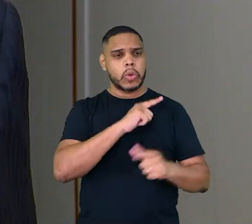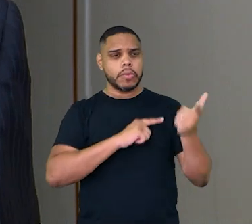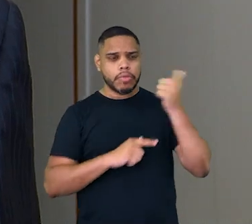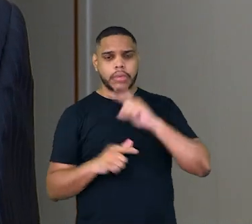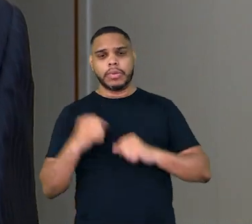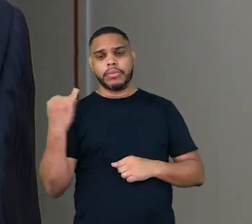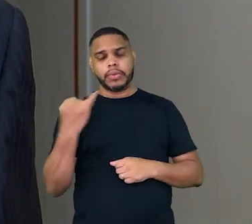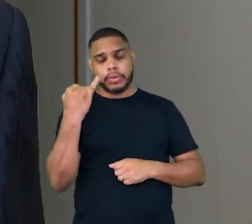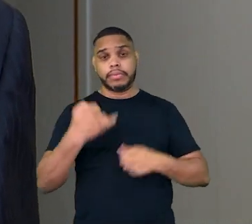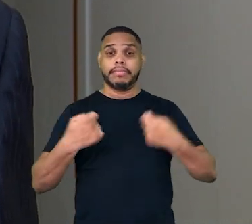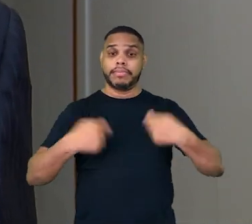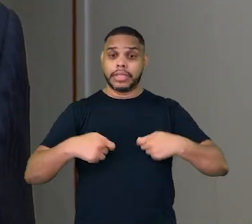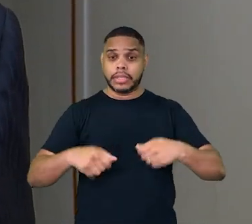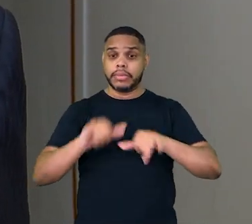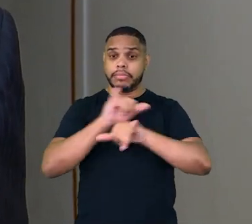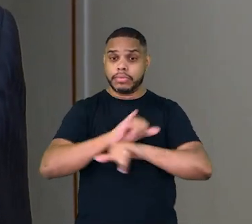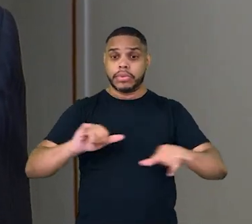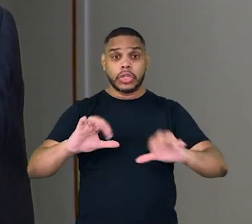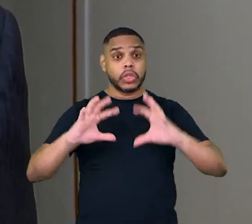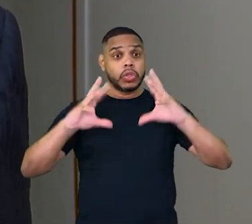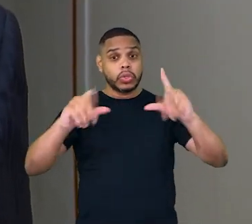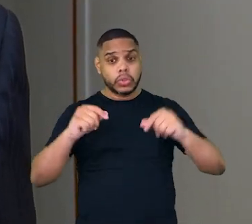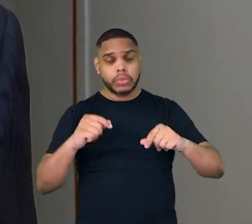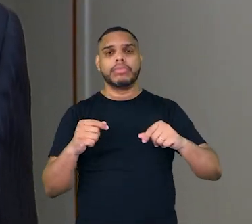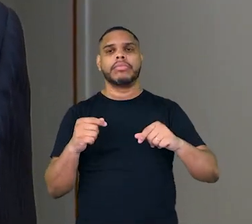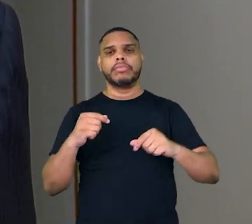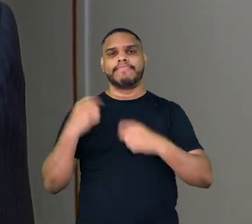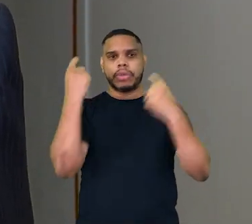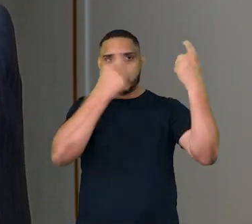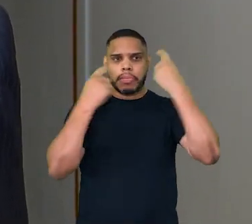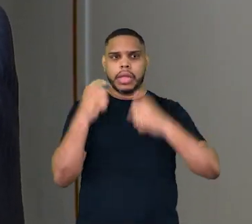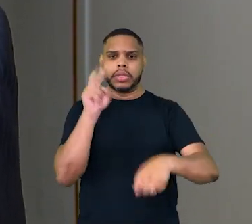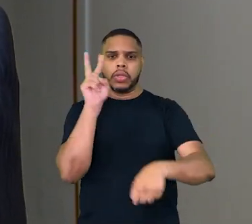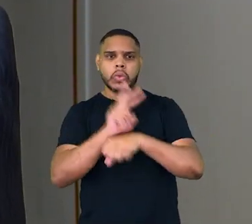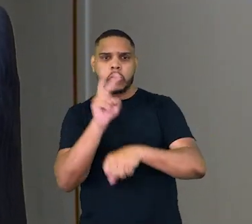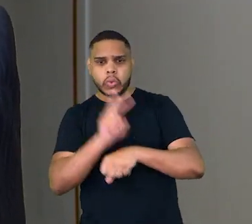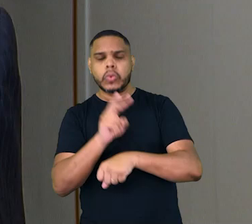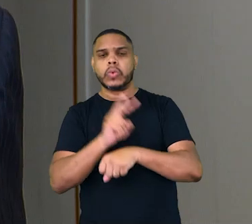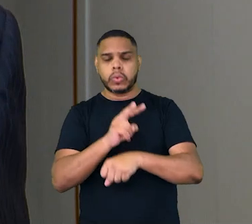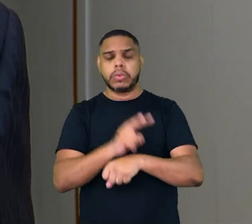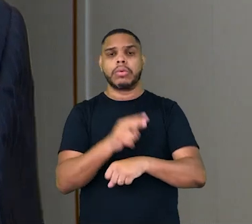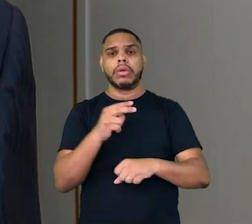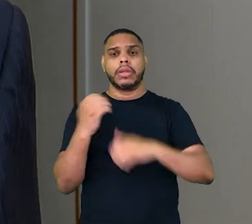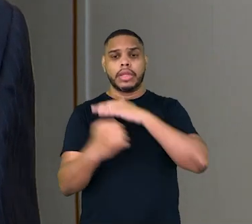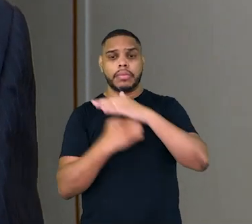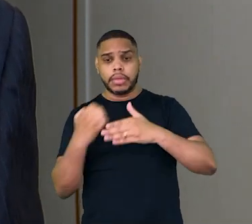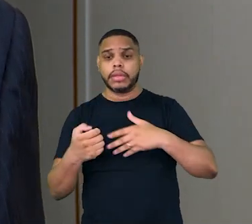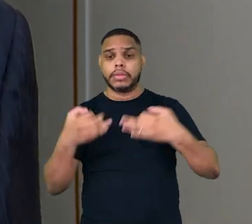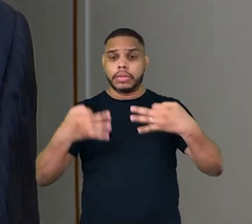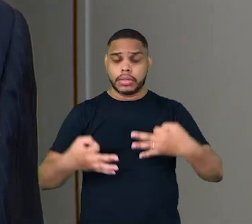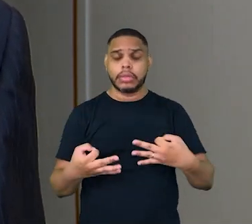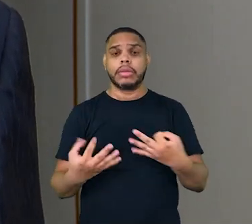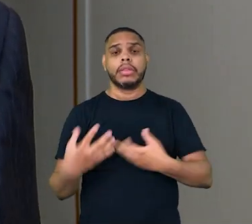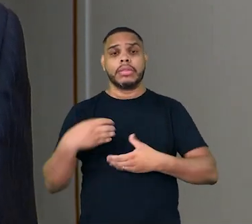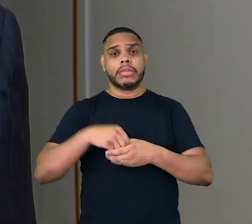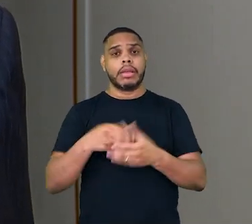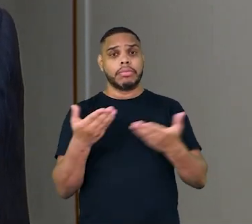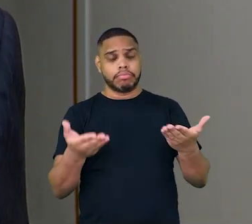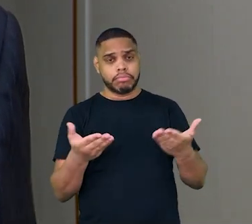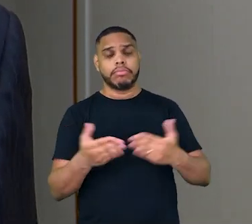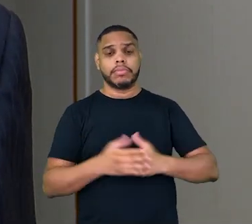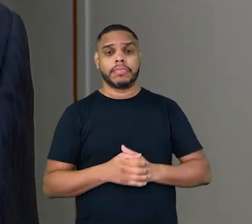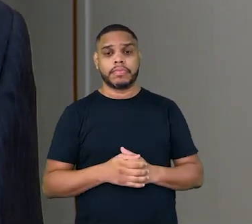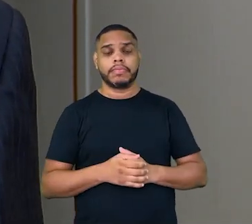não é? Que deveria ser a preocupação de toda a civilização que se diz moderna, que se diz justa, não é? Dentro desse